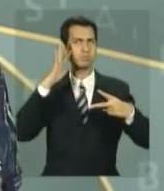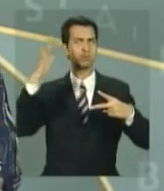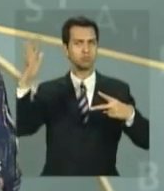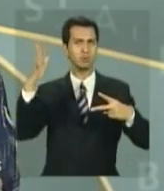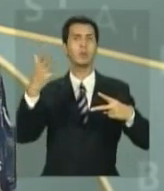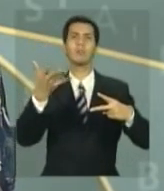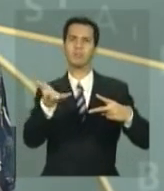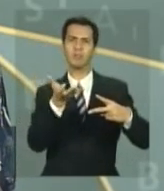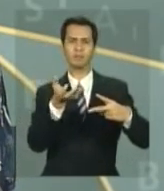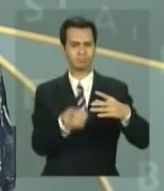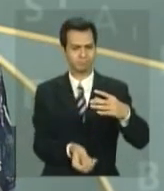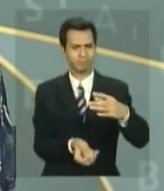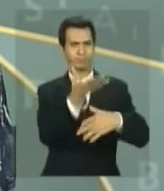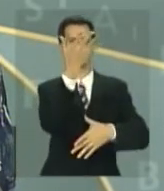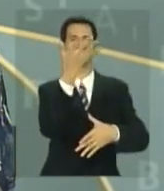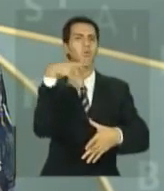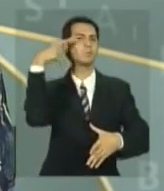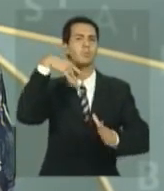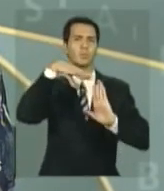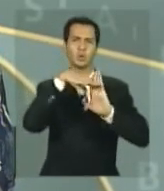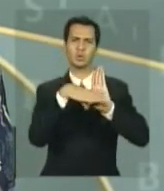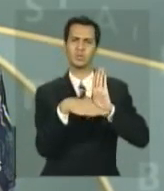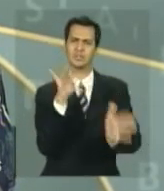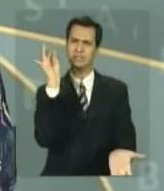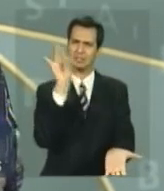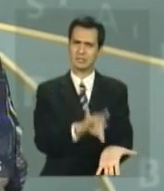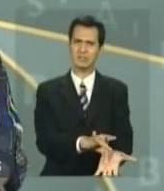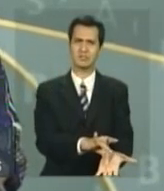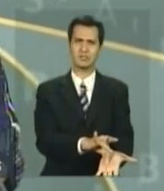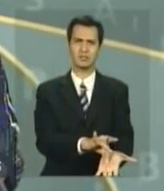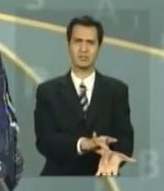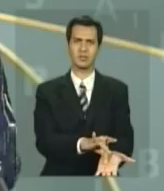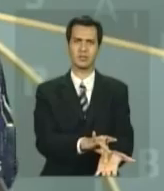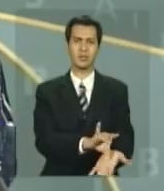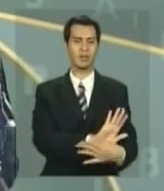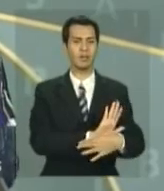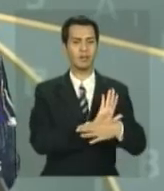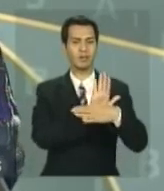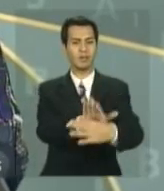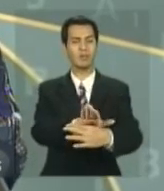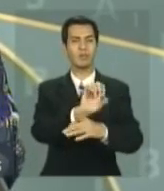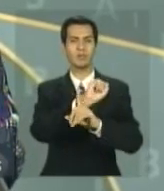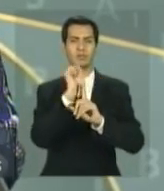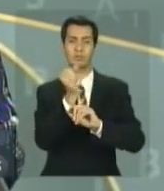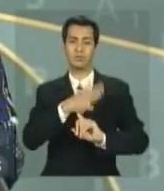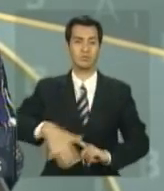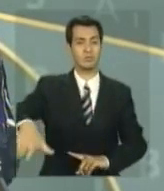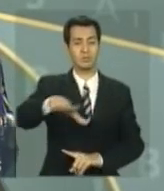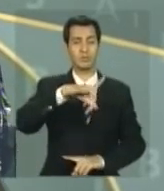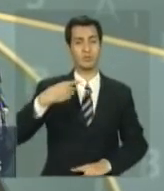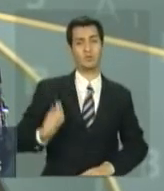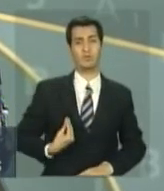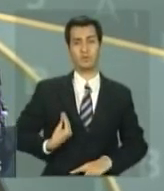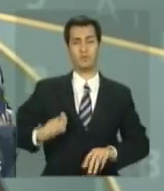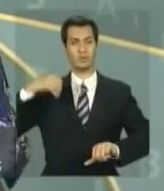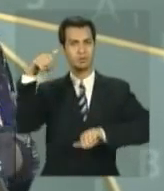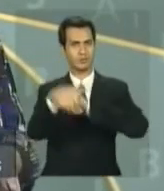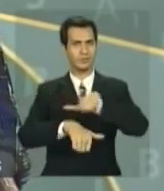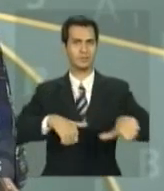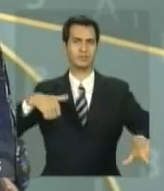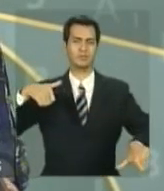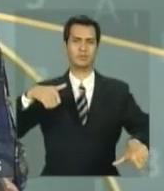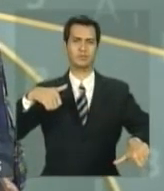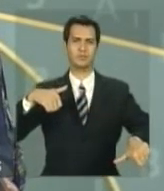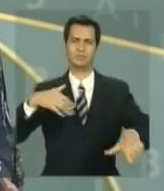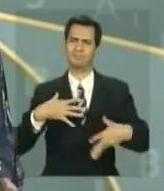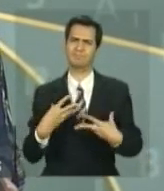políticas concretas, políticas que alterem o cotidiano, a vida e as oportunidades